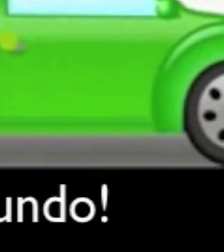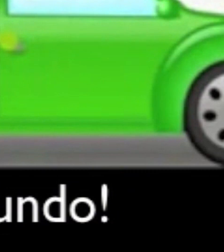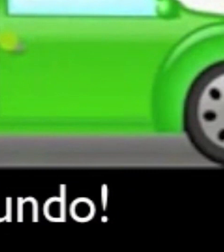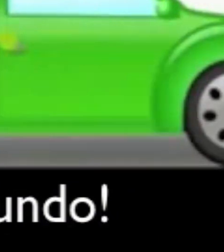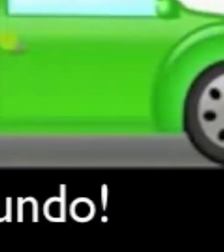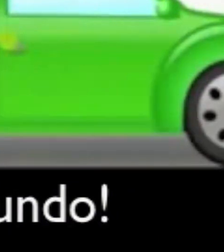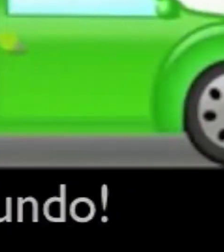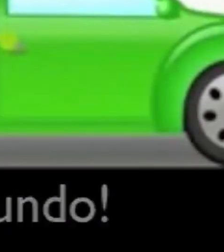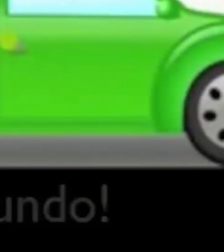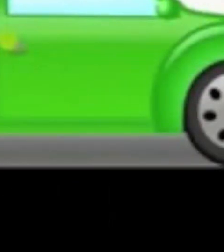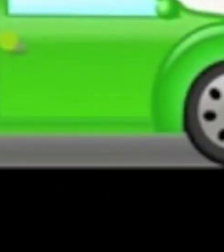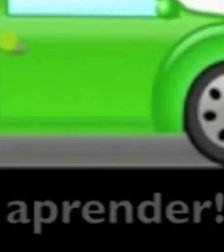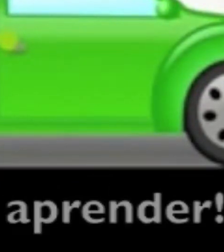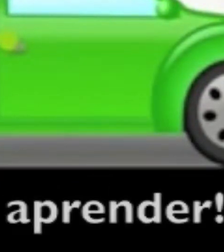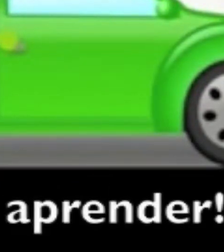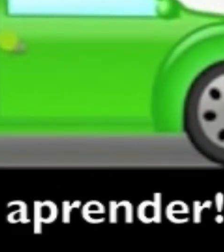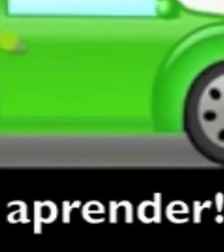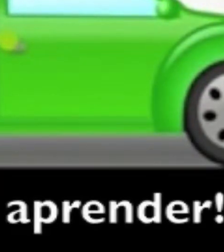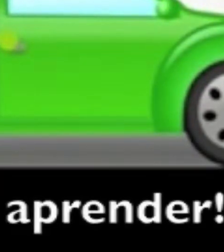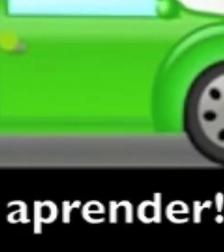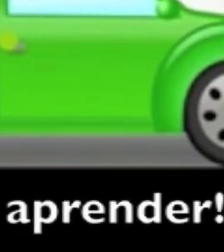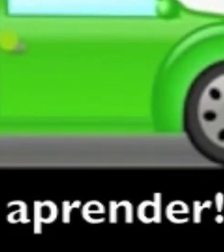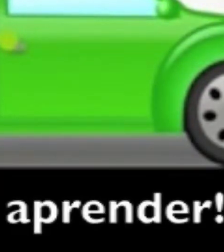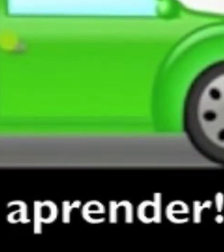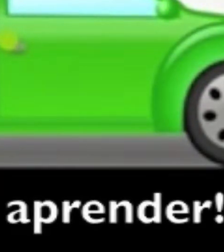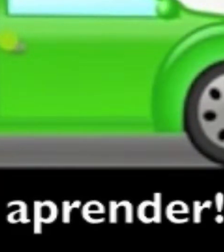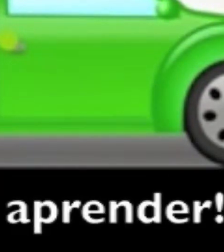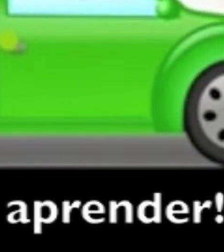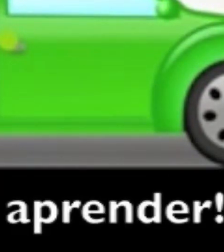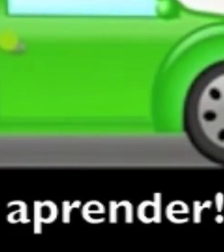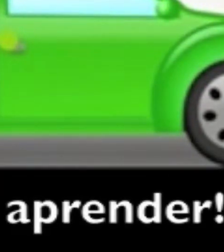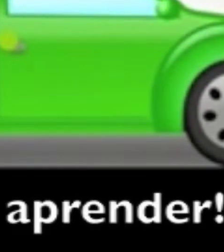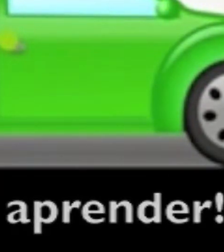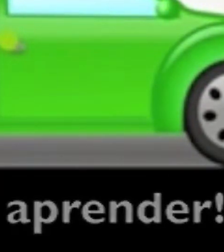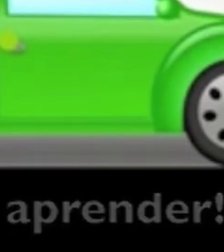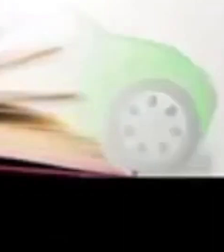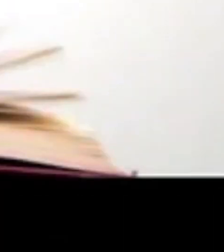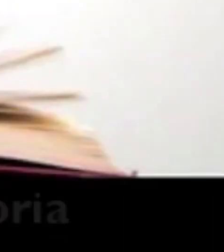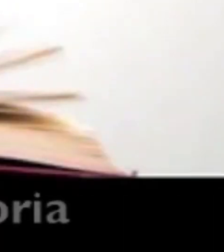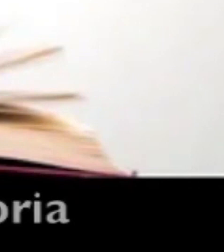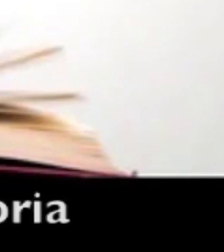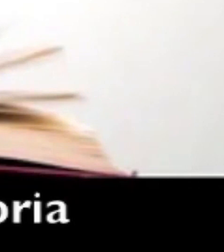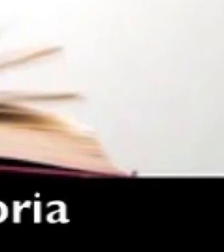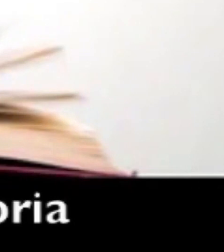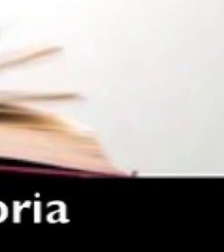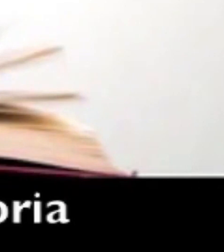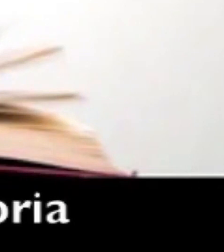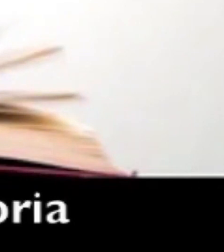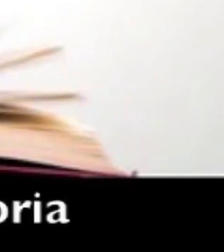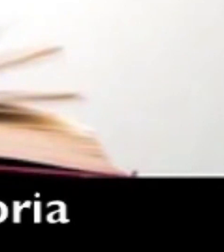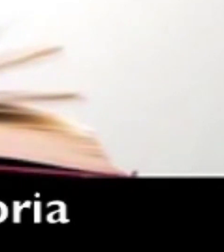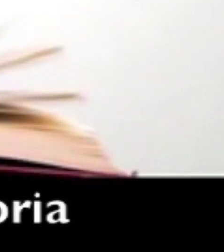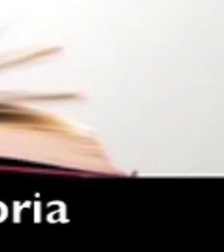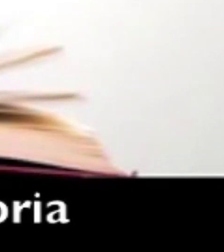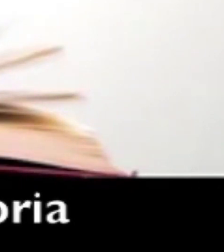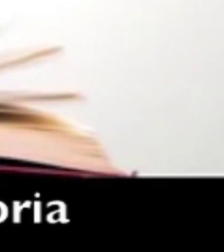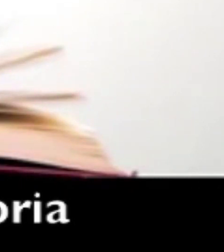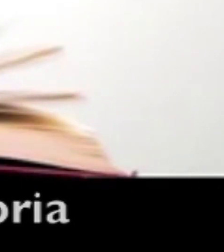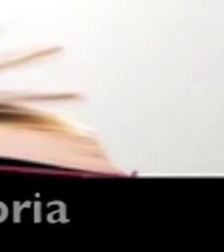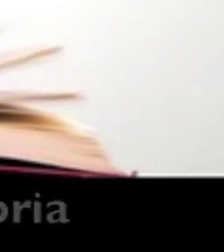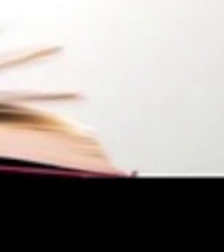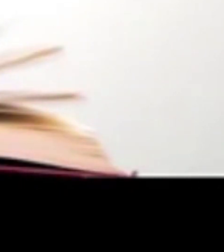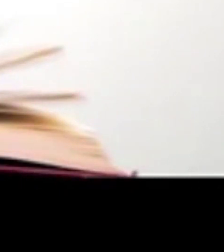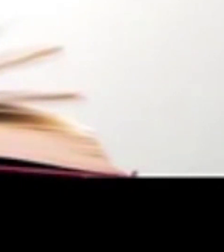escola do mundo, onde eu posso ensinar e aprender. A palavra da